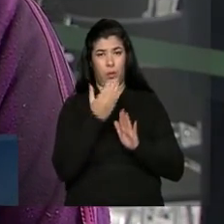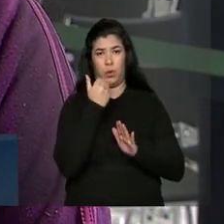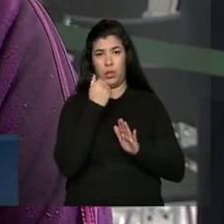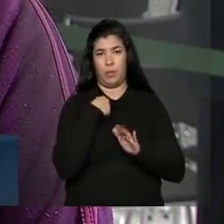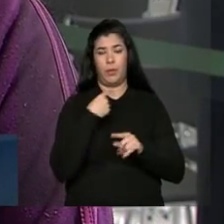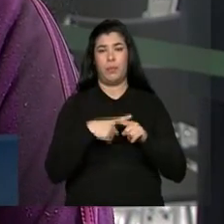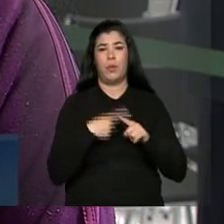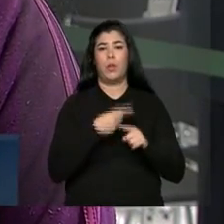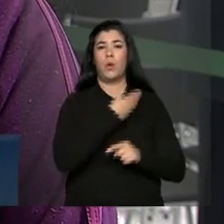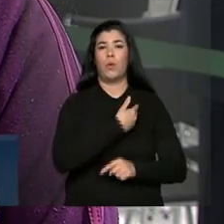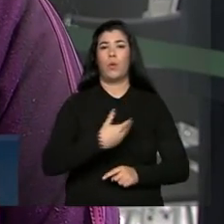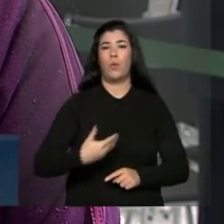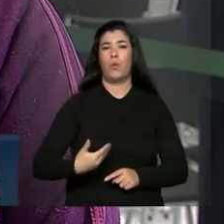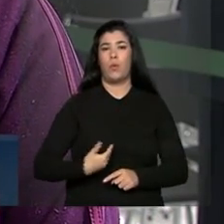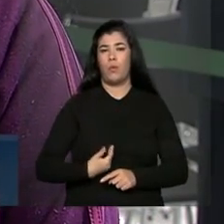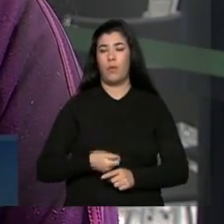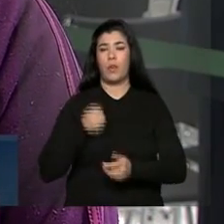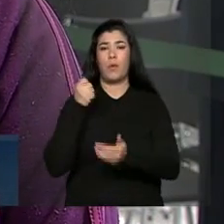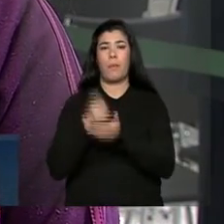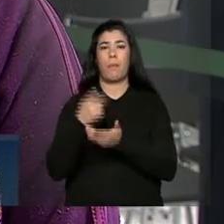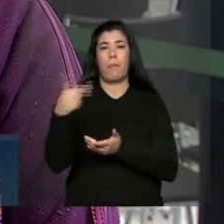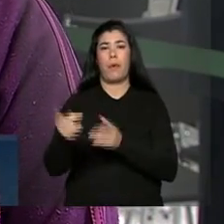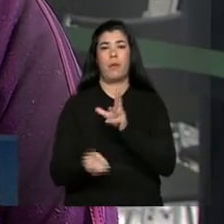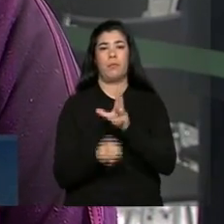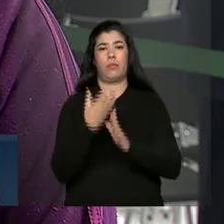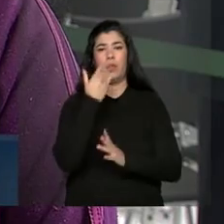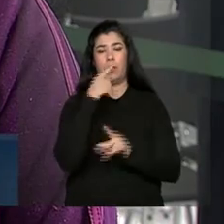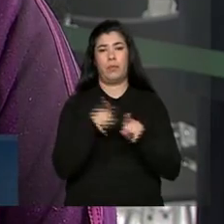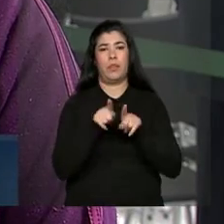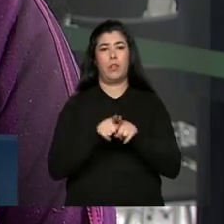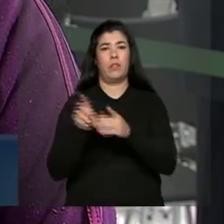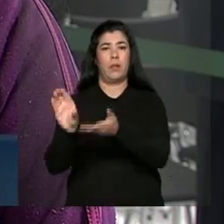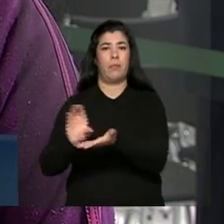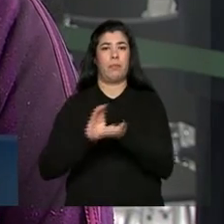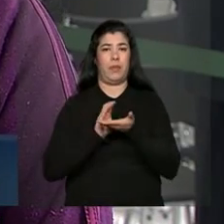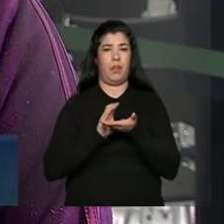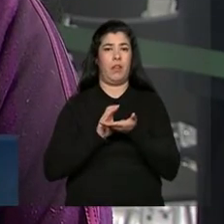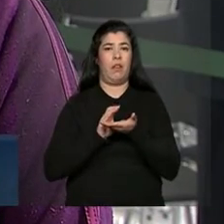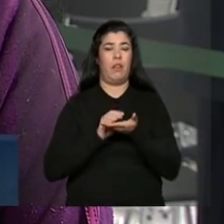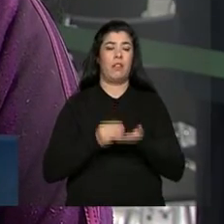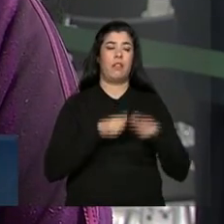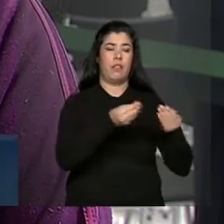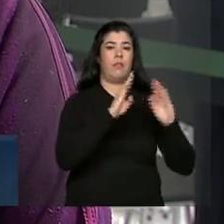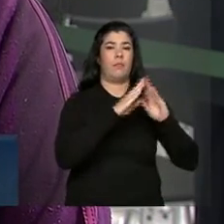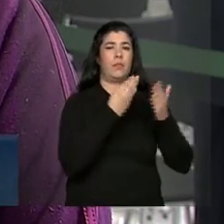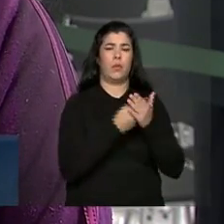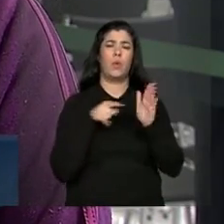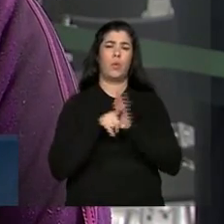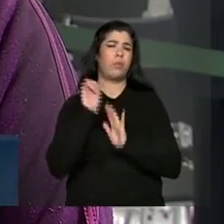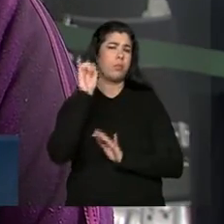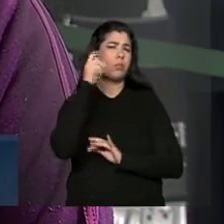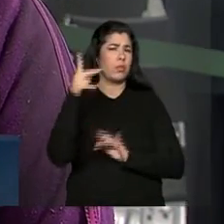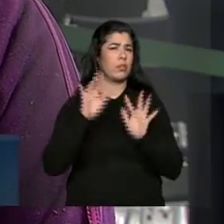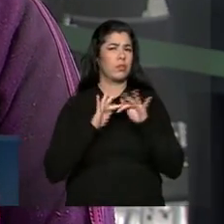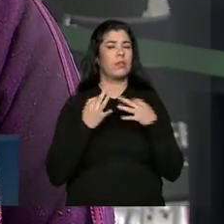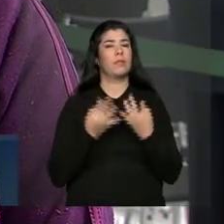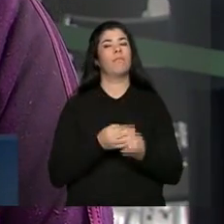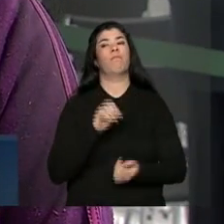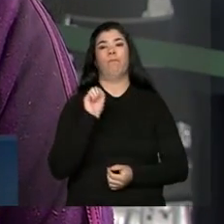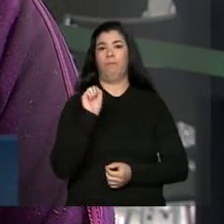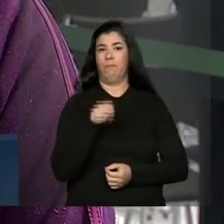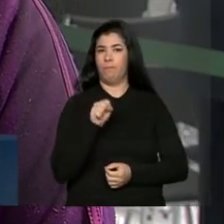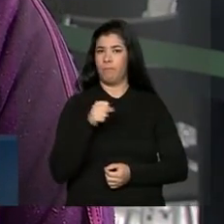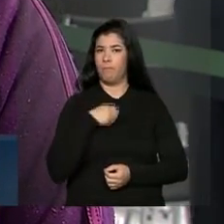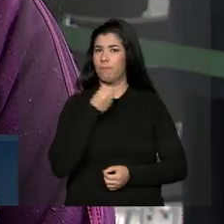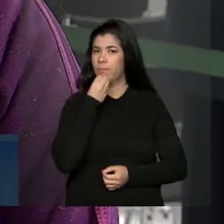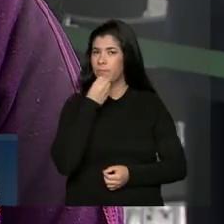compra parte da sua produção e revende para as escolas, né? Isso é importante para agregar renda lá para a sua família? Isso é muito